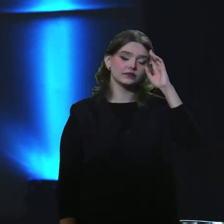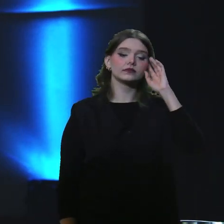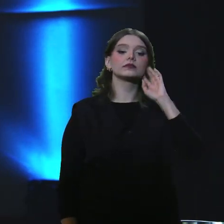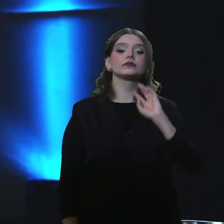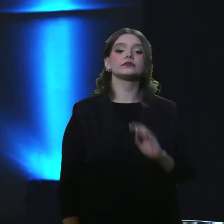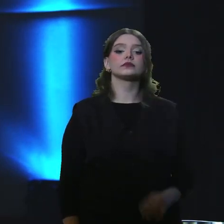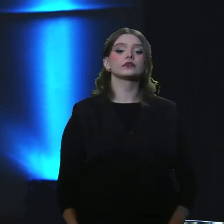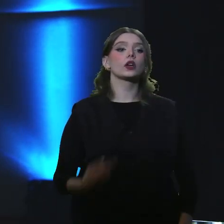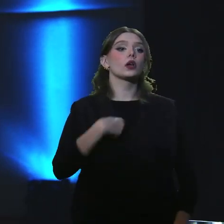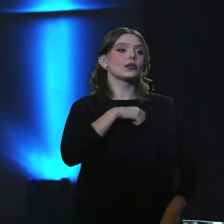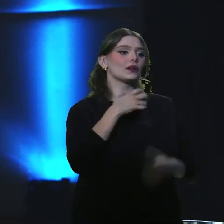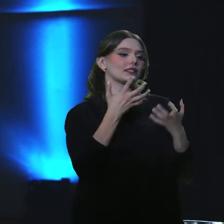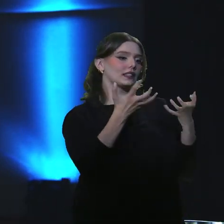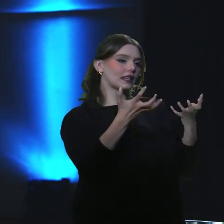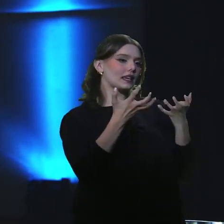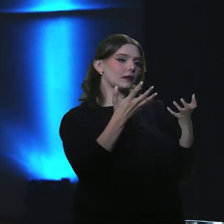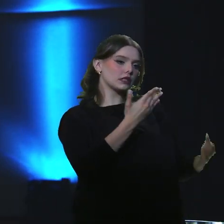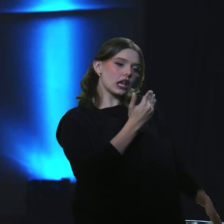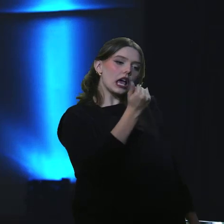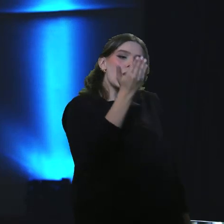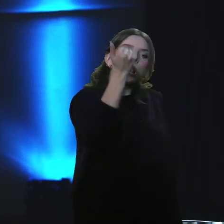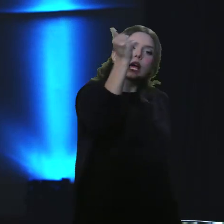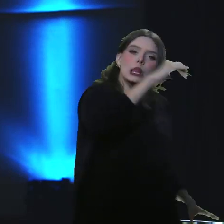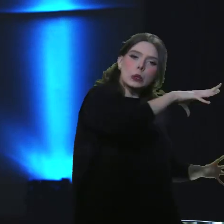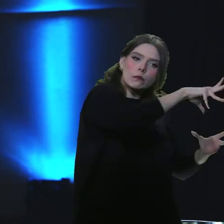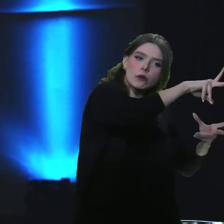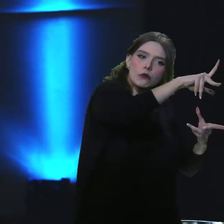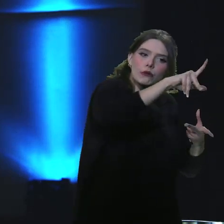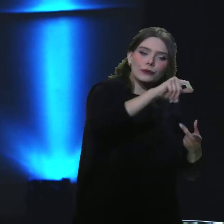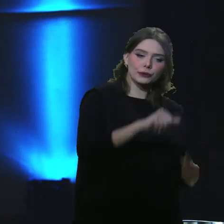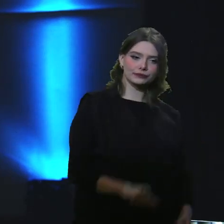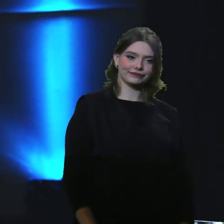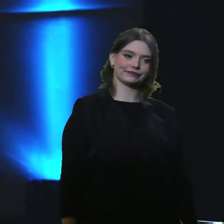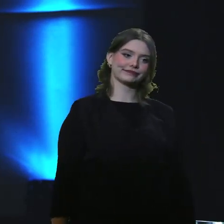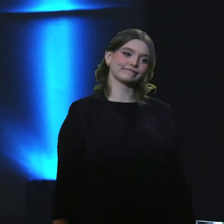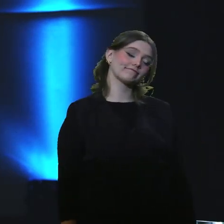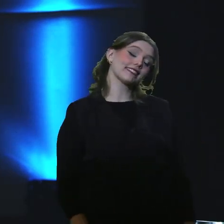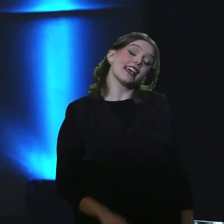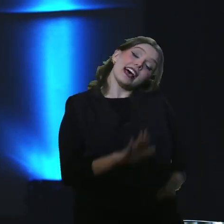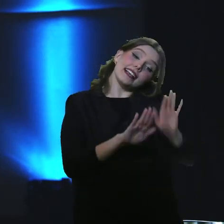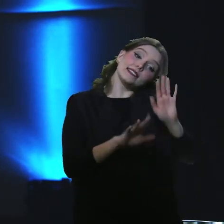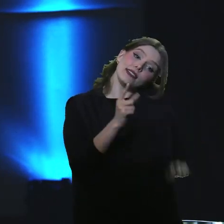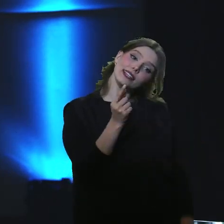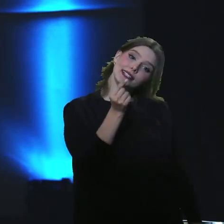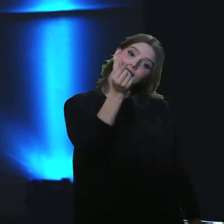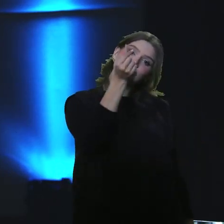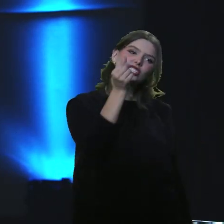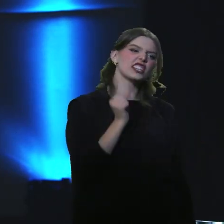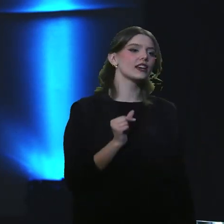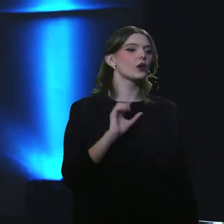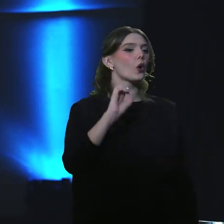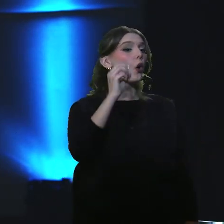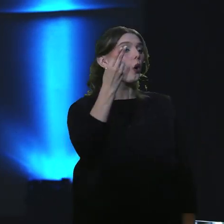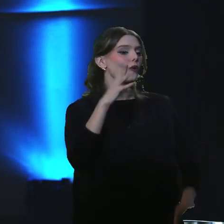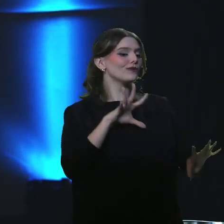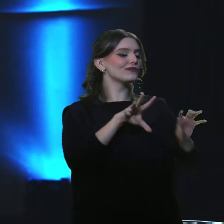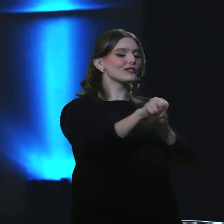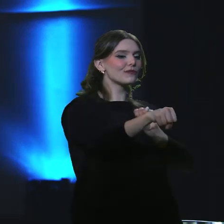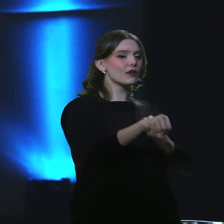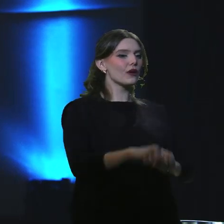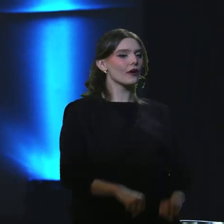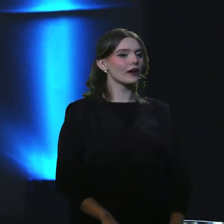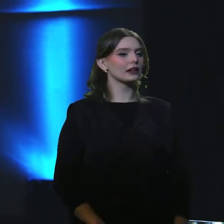A gente quer ter o sucesso que esse mundo chama de sucesso. Seja o dinheiro, seja os diplomas,